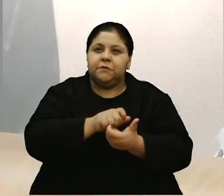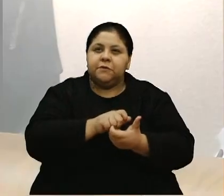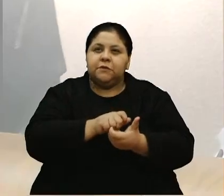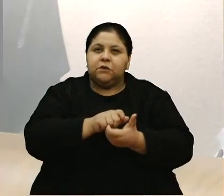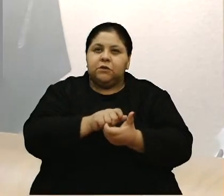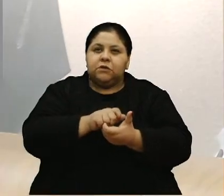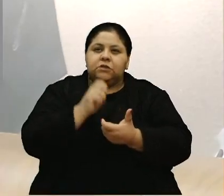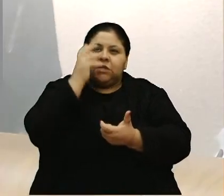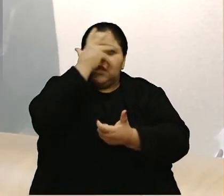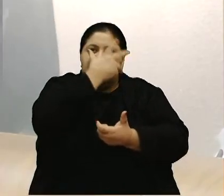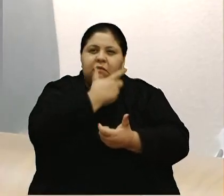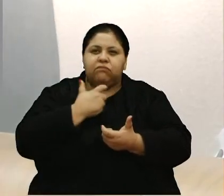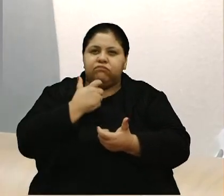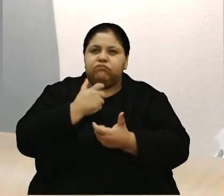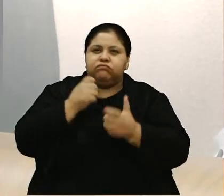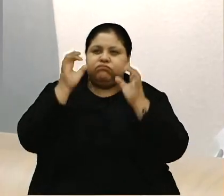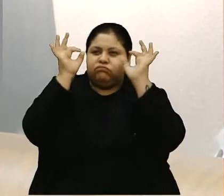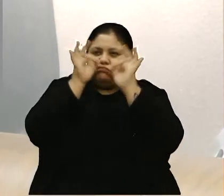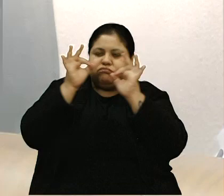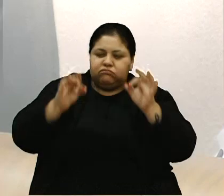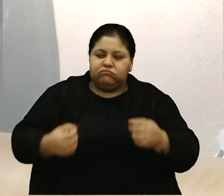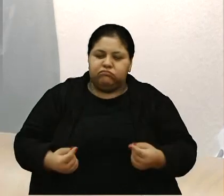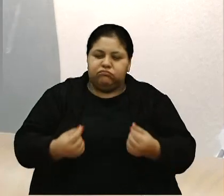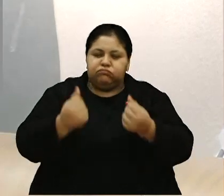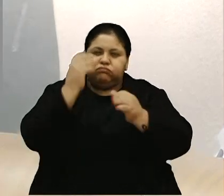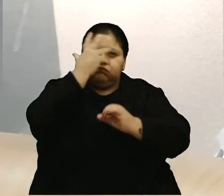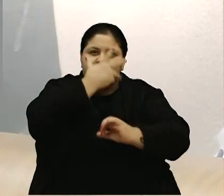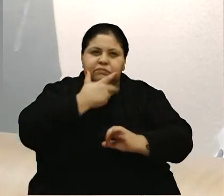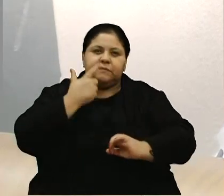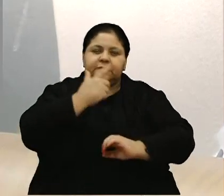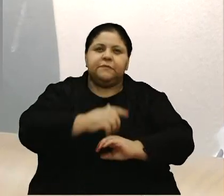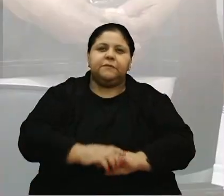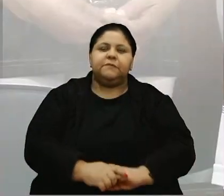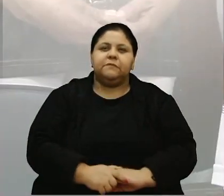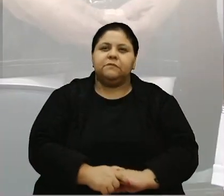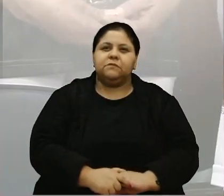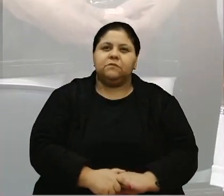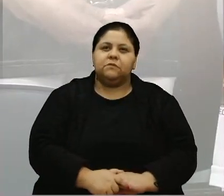tão nobre excelsa beleza.